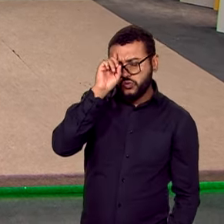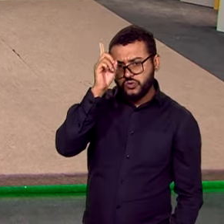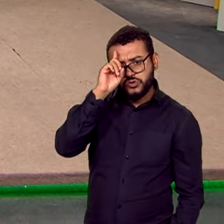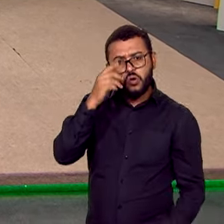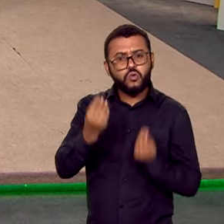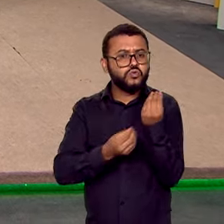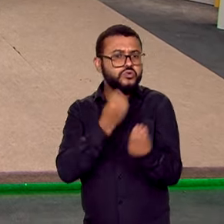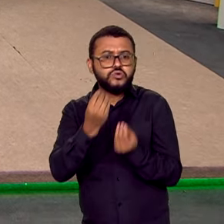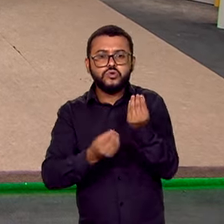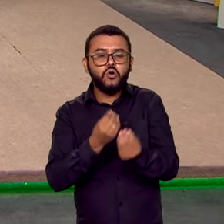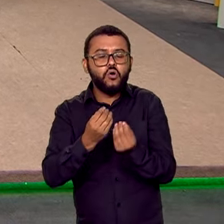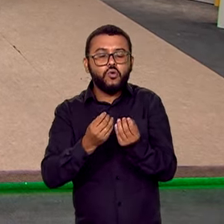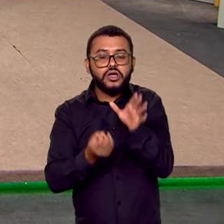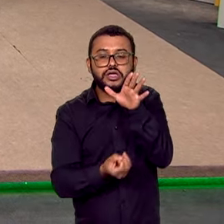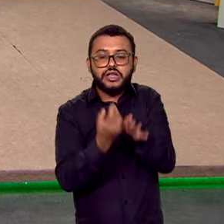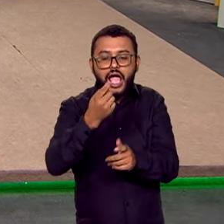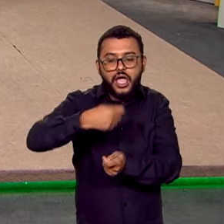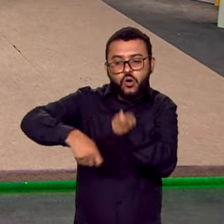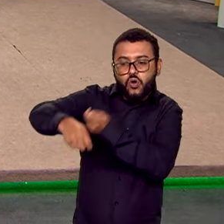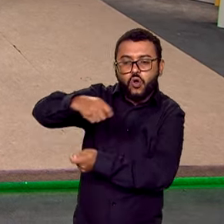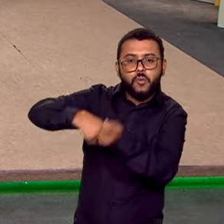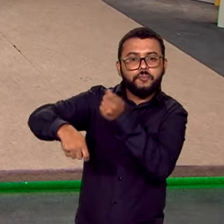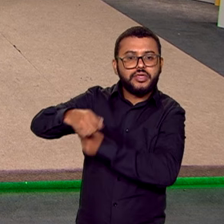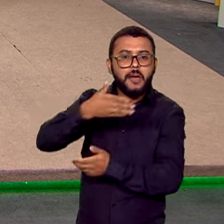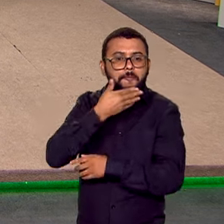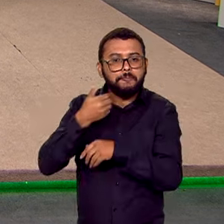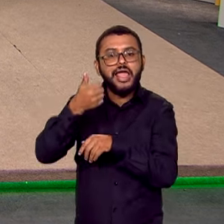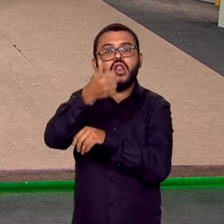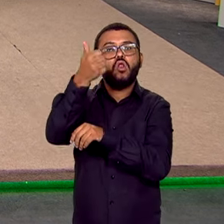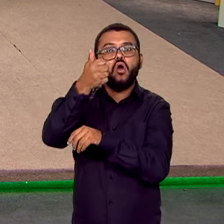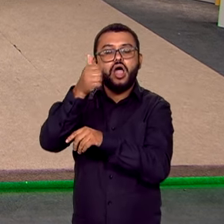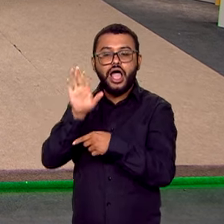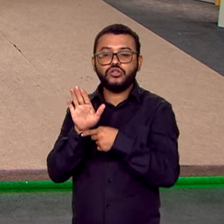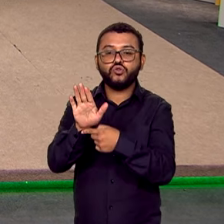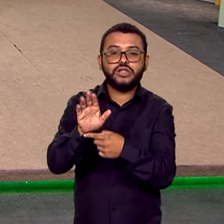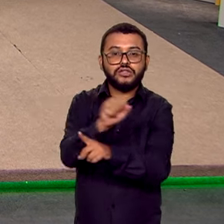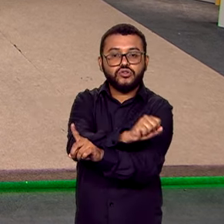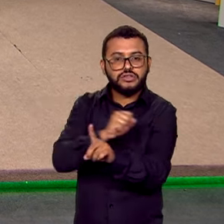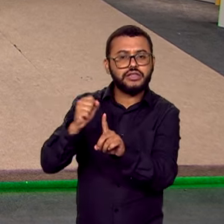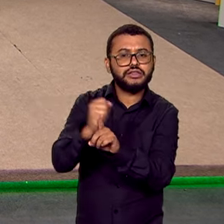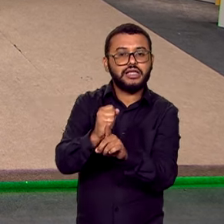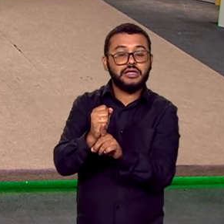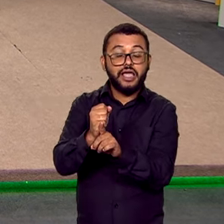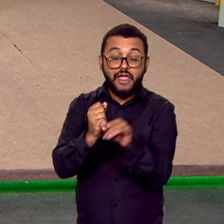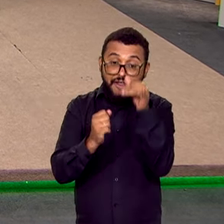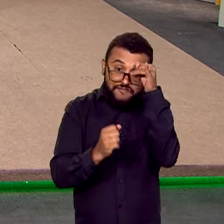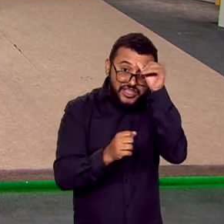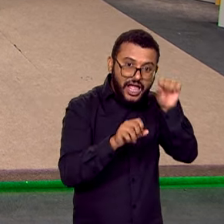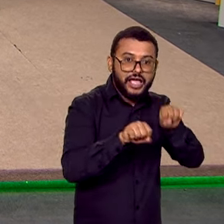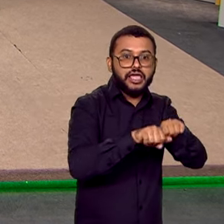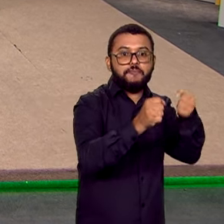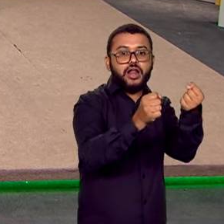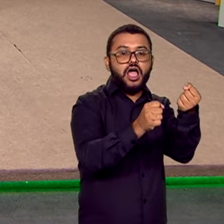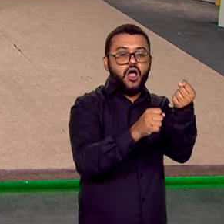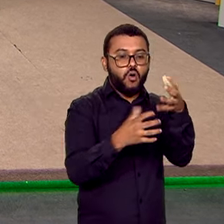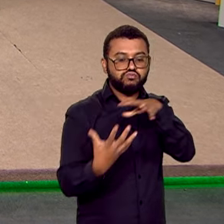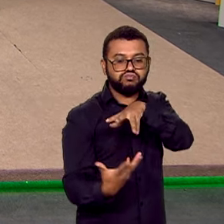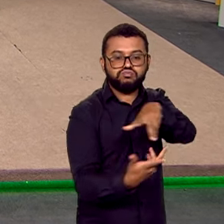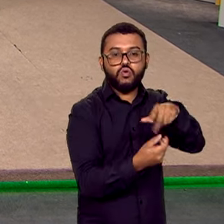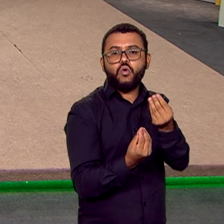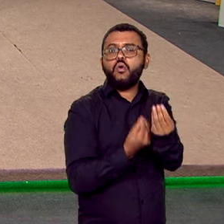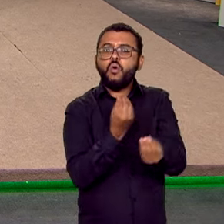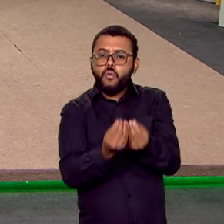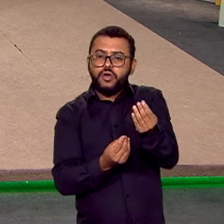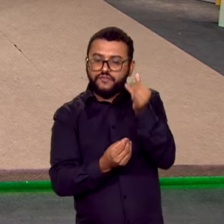como promover o desenvolvimento econômico tão necessário para todas as camadas da sociedade sem acelerar a destruição do